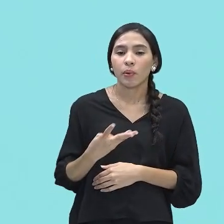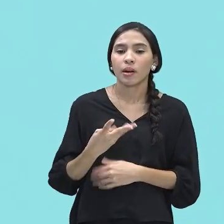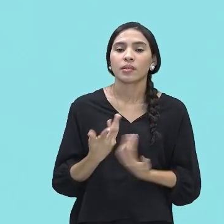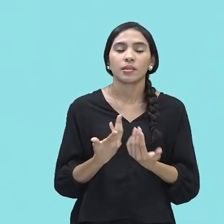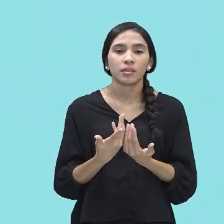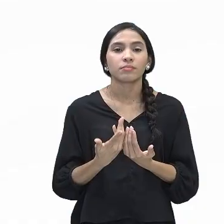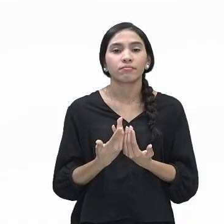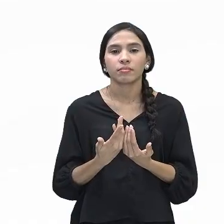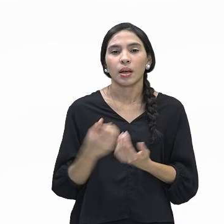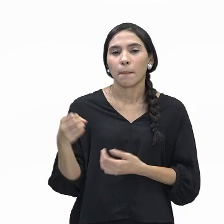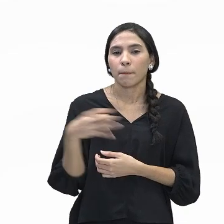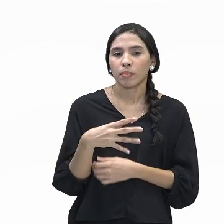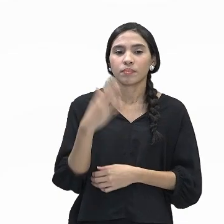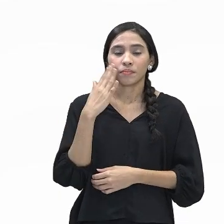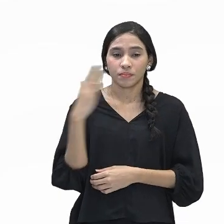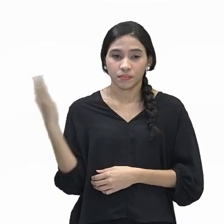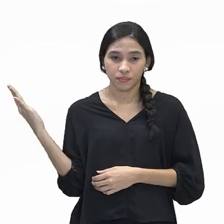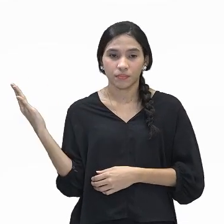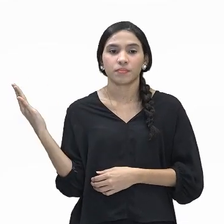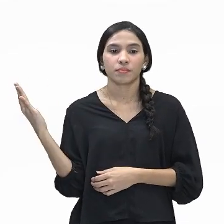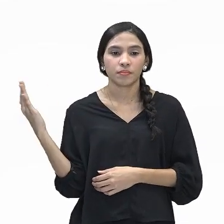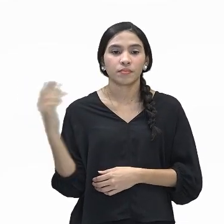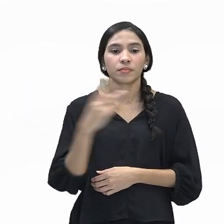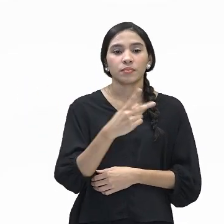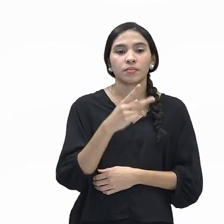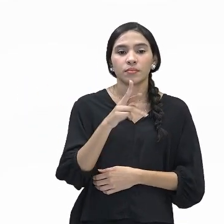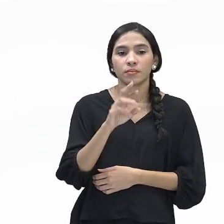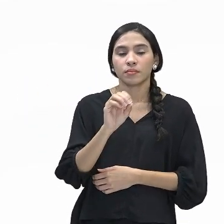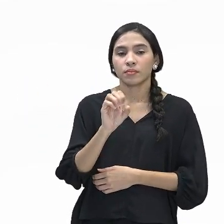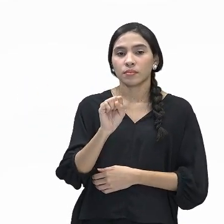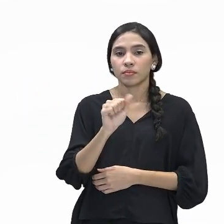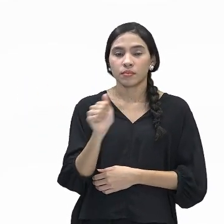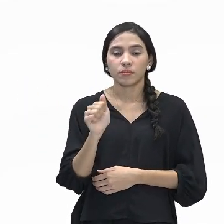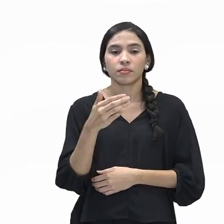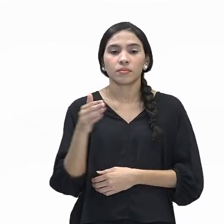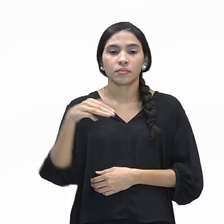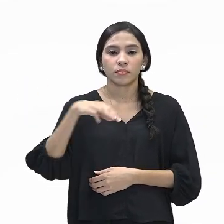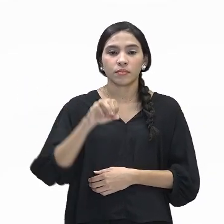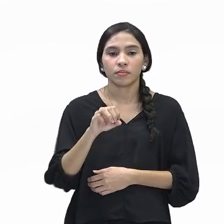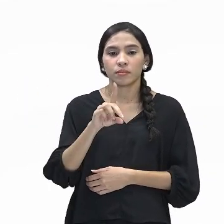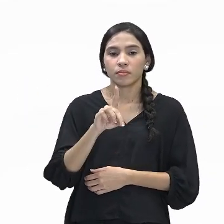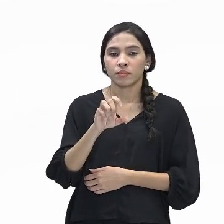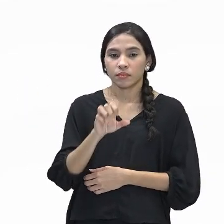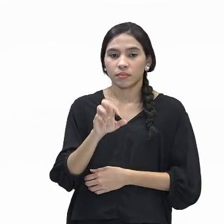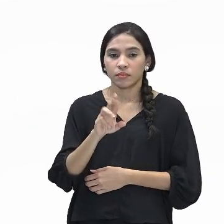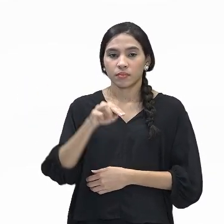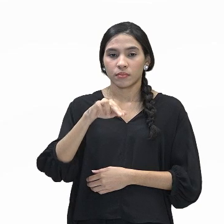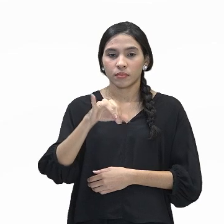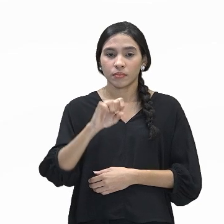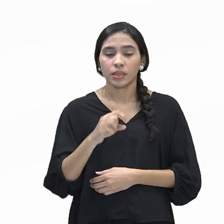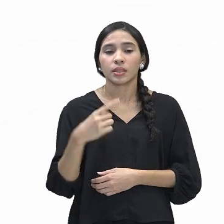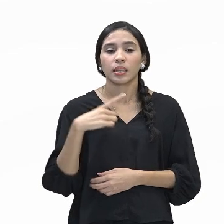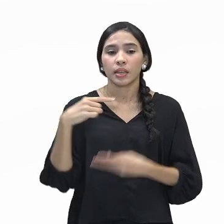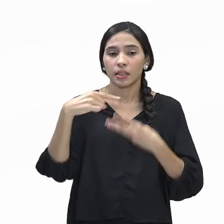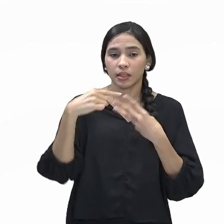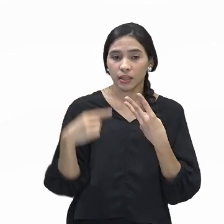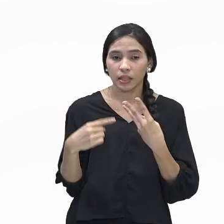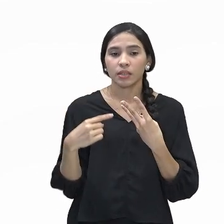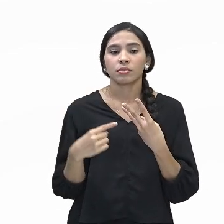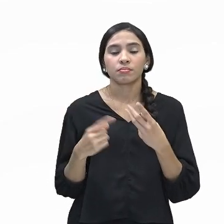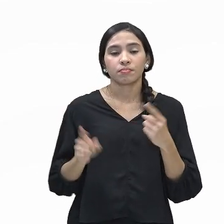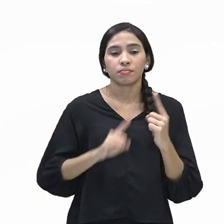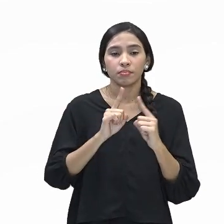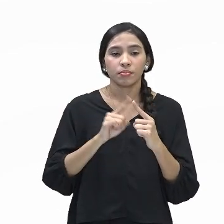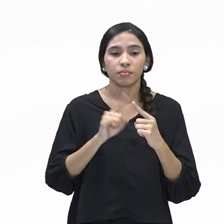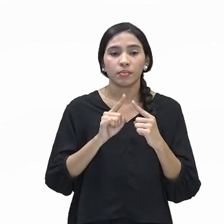prosa moderna. Vejam aí, na prosa modernista nós temos 3 prosas, tá? A primeira é a prosa